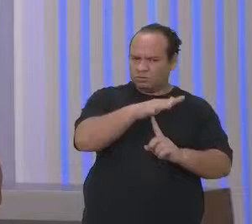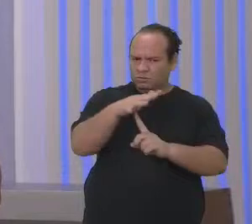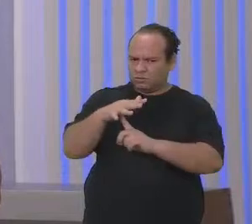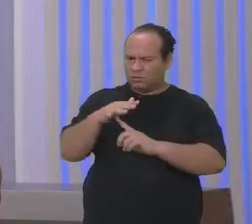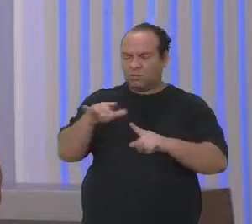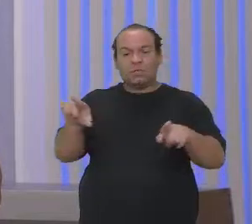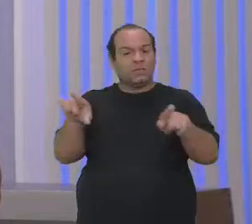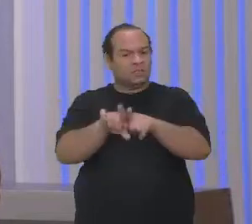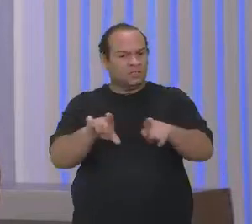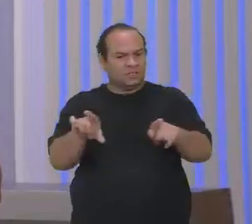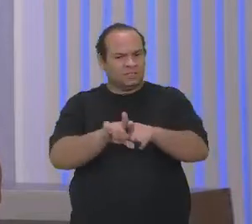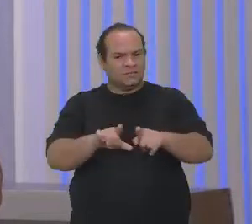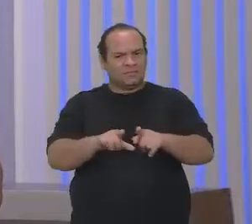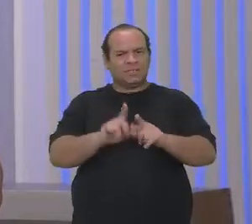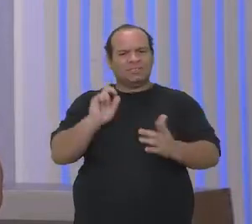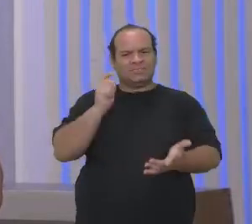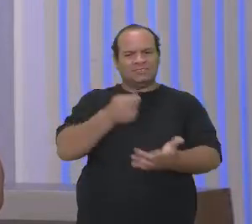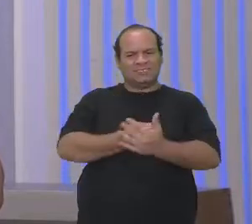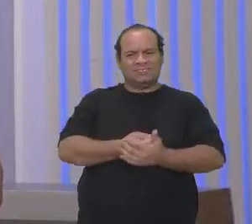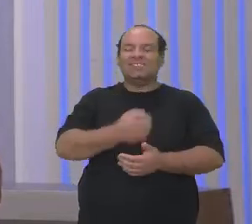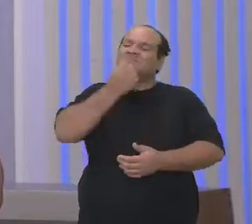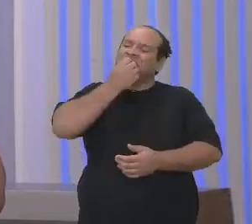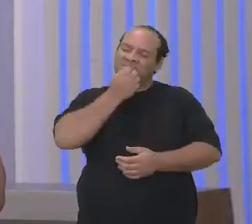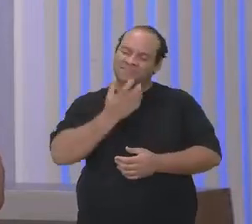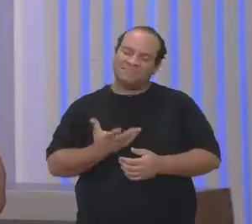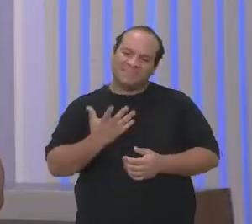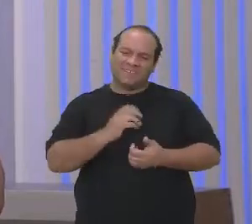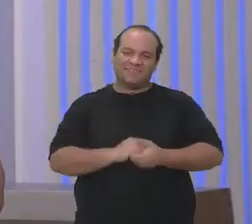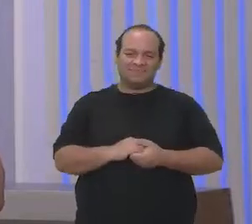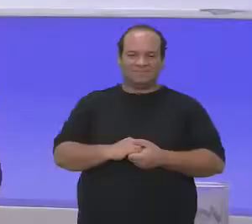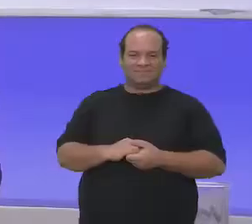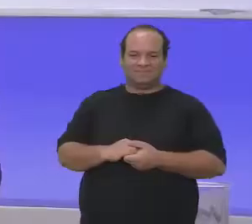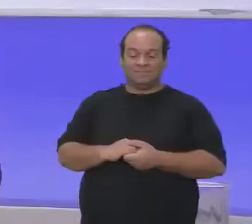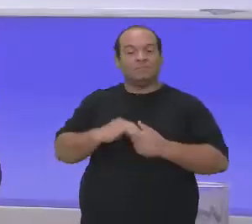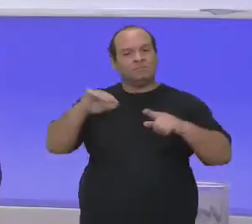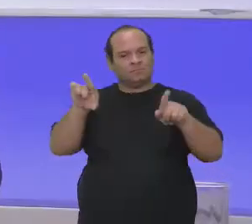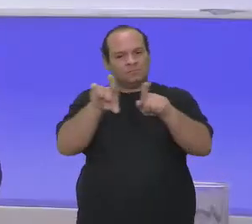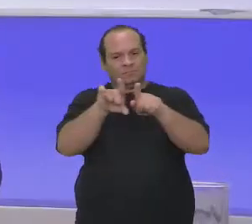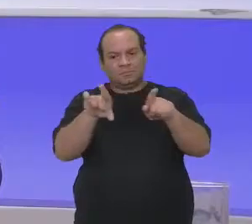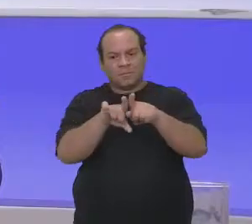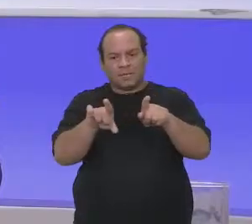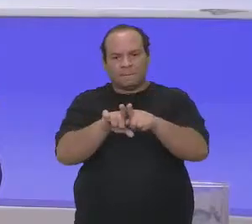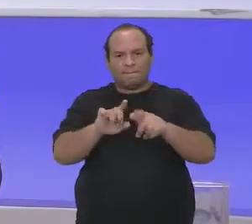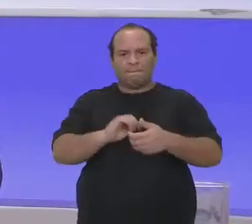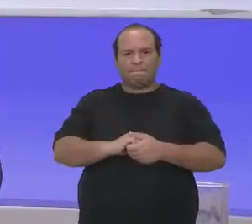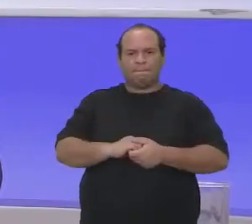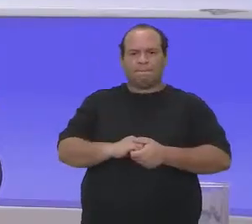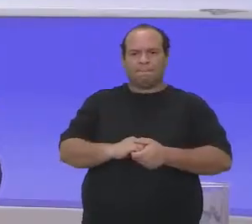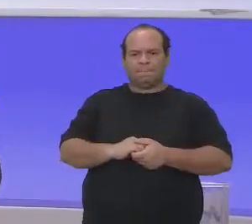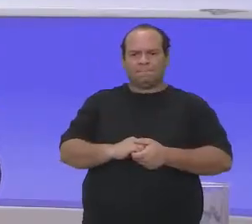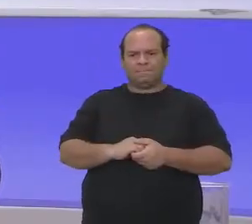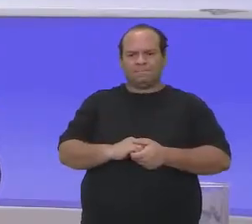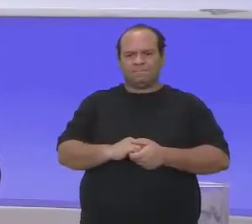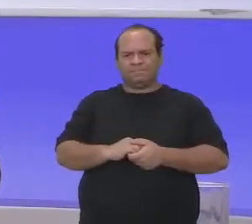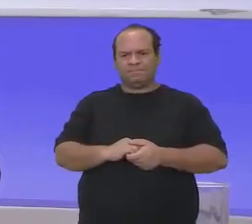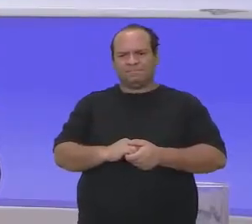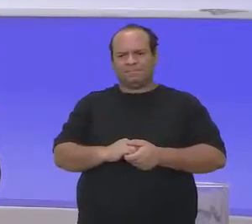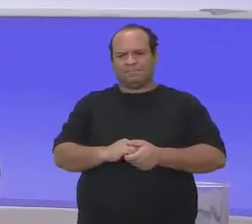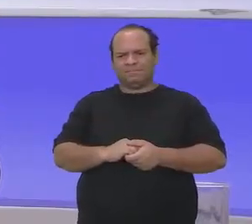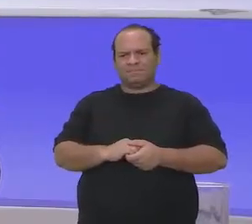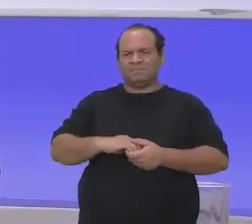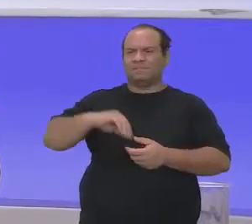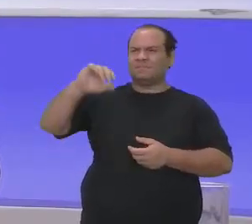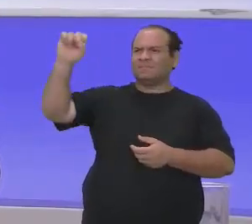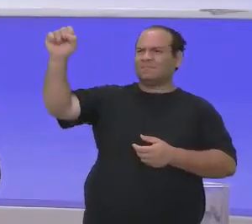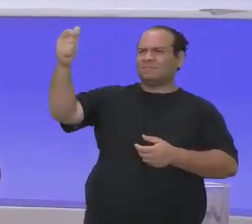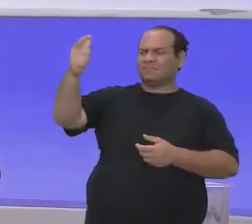na conta. Com certeza. É isso com aí, toda certeza. E sobre por que não utilizamos mais energia